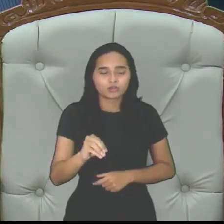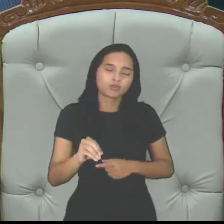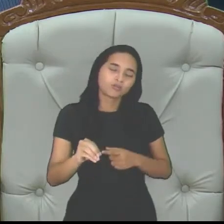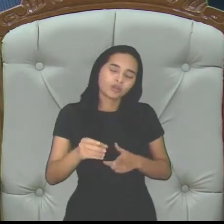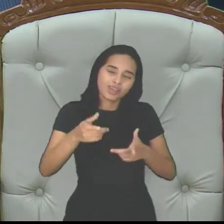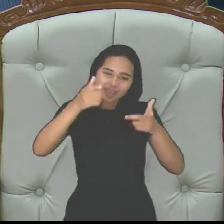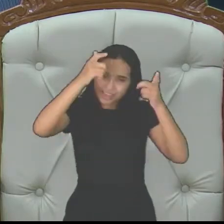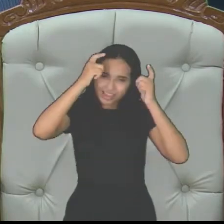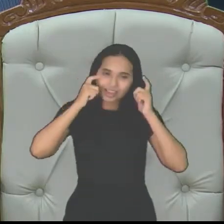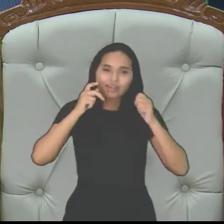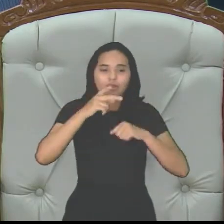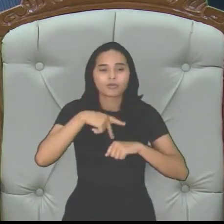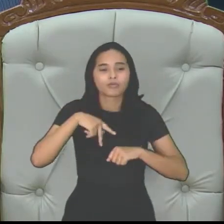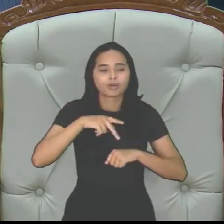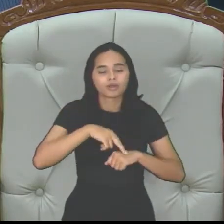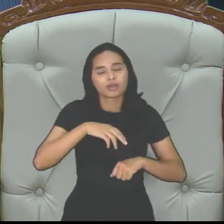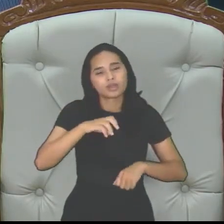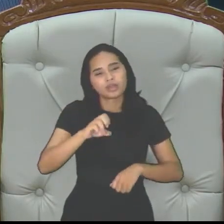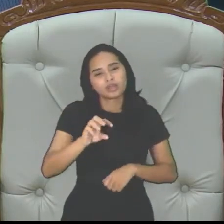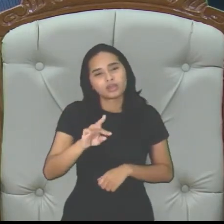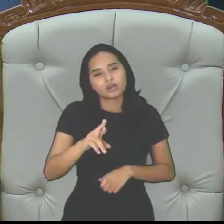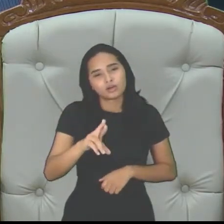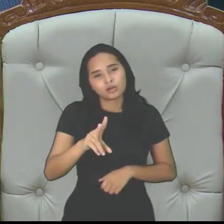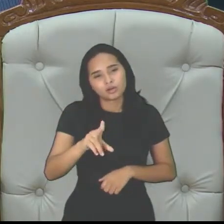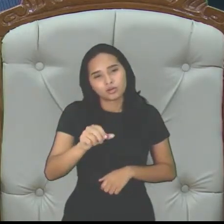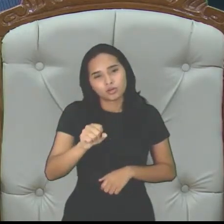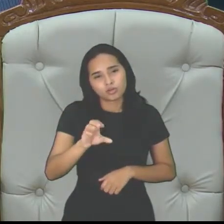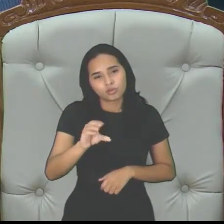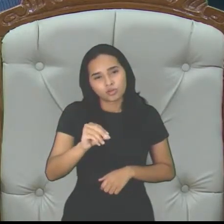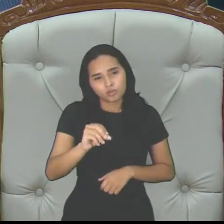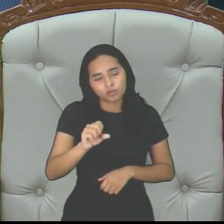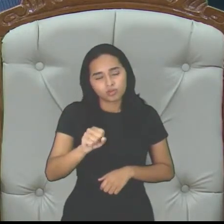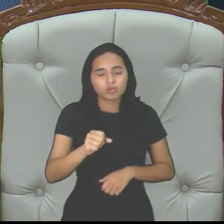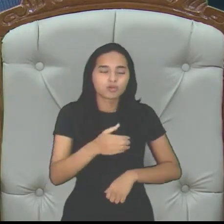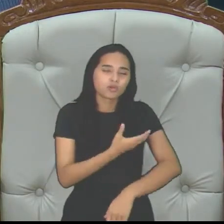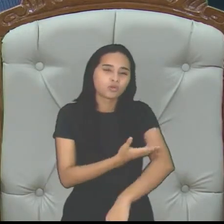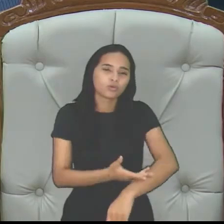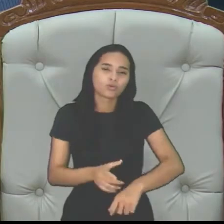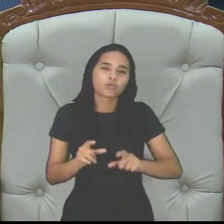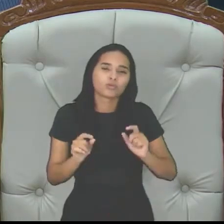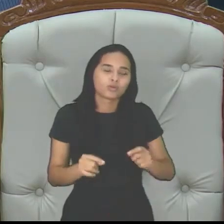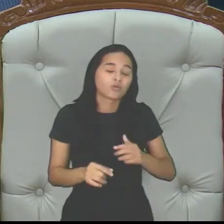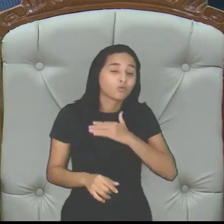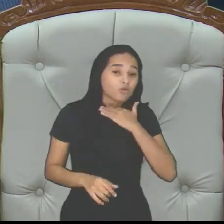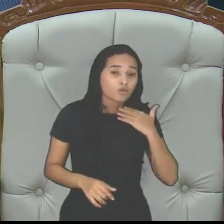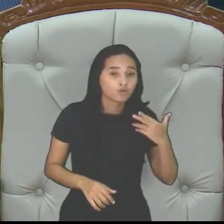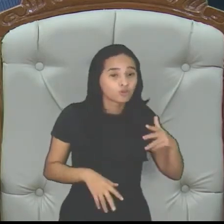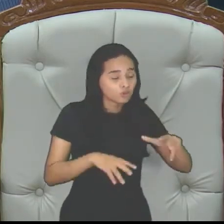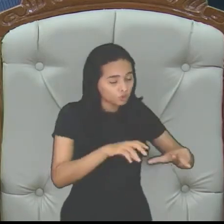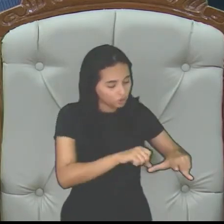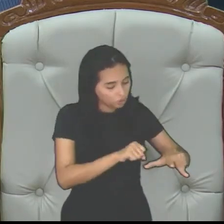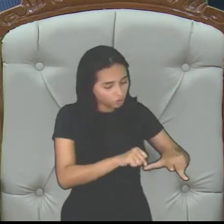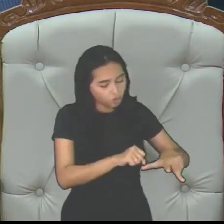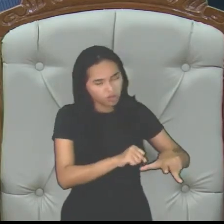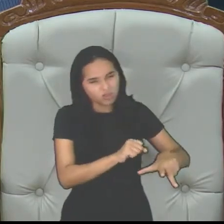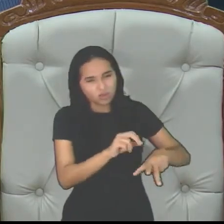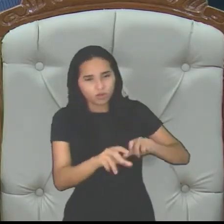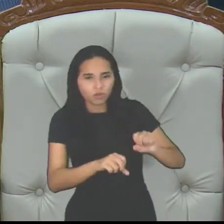tinha o costume de pegar cadáveres e amarrar aos prisioneiros, para que o